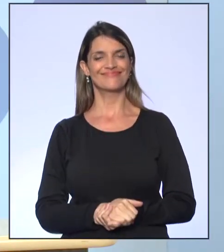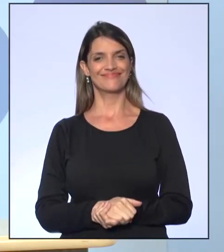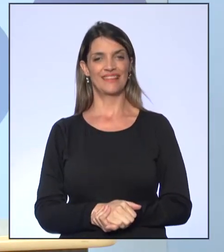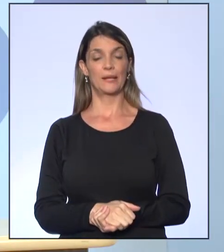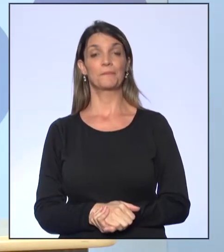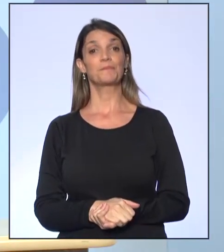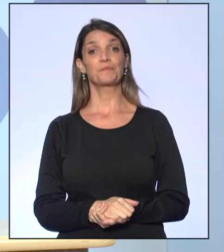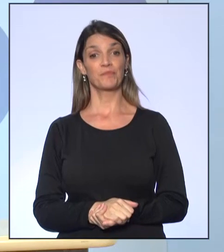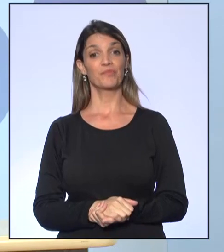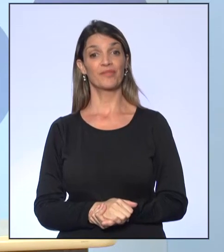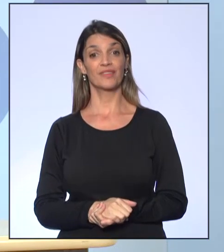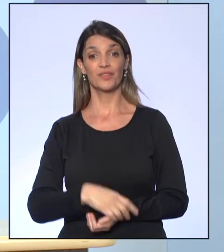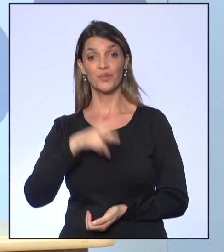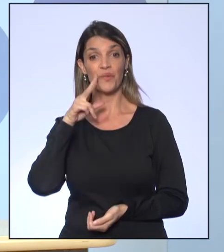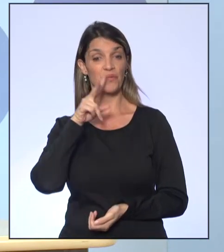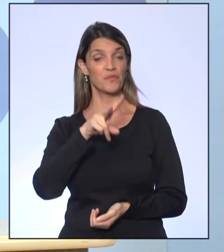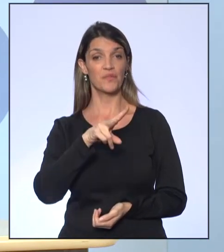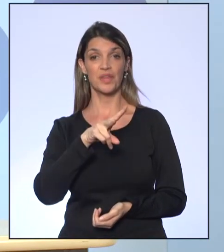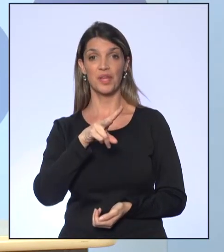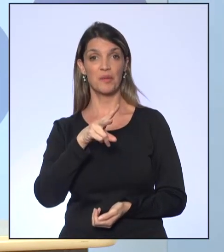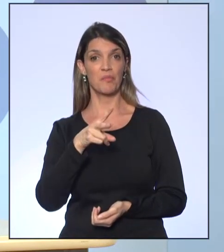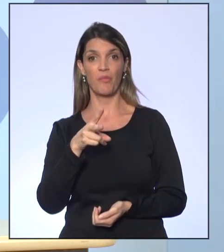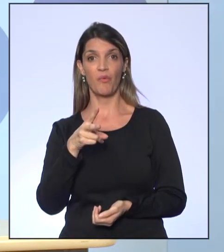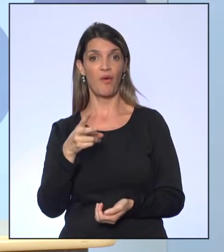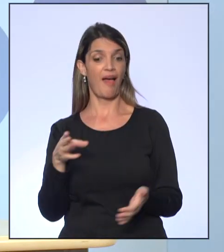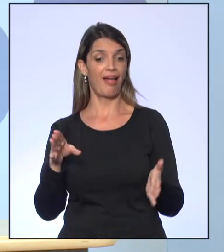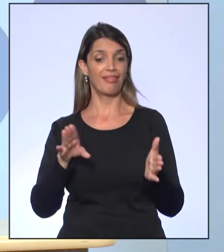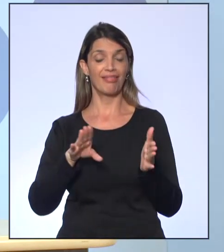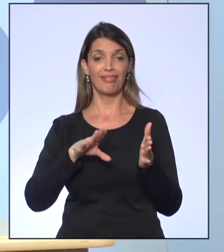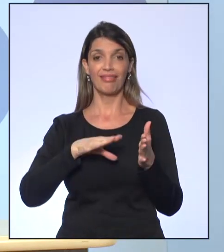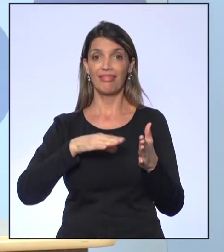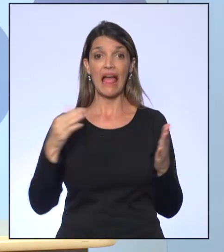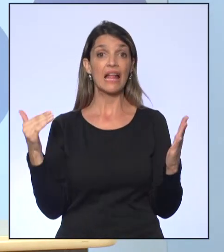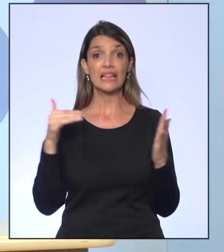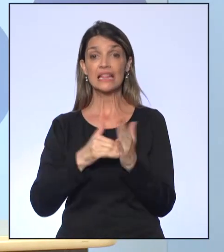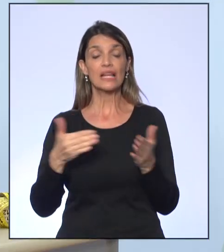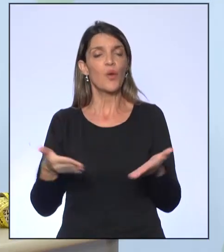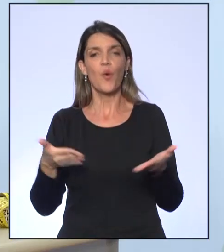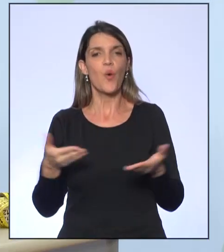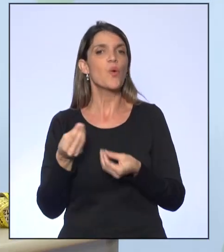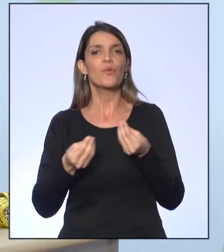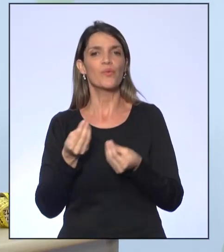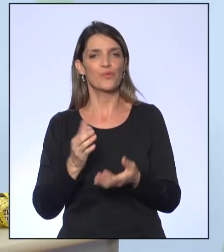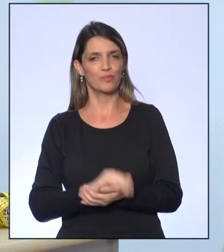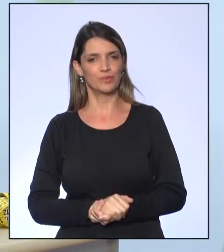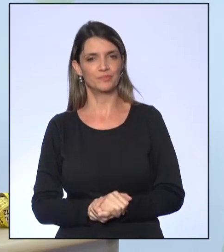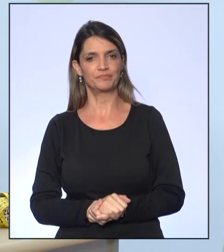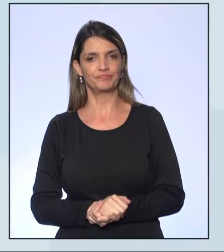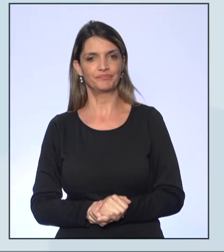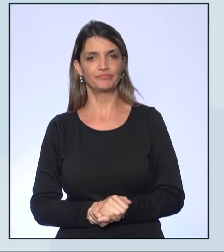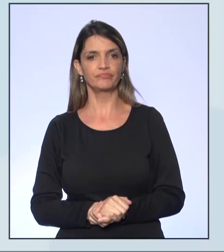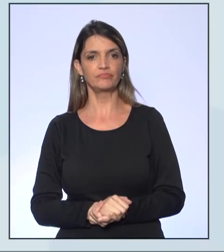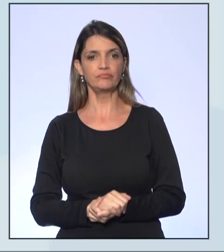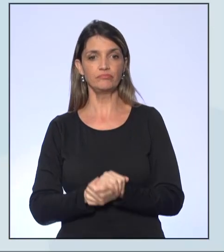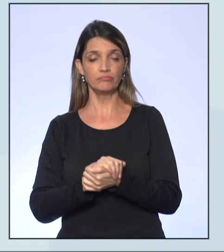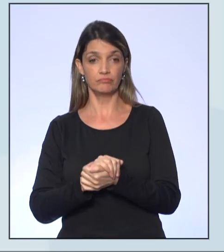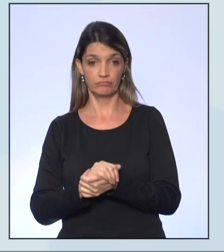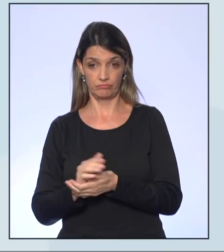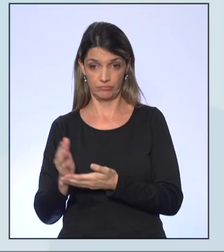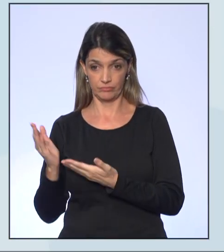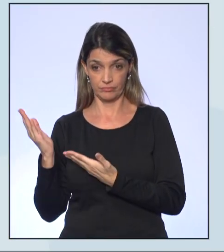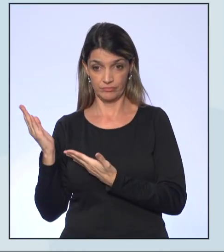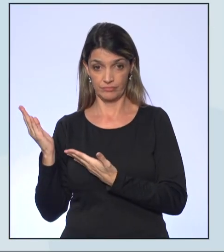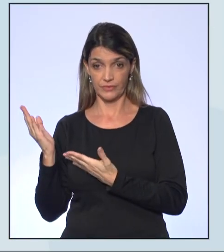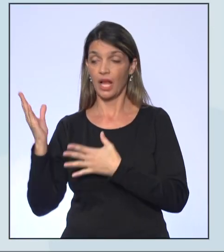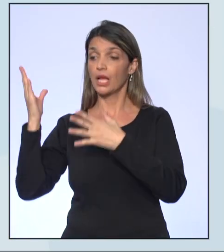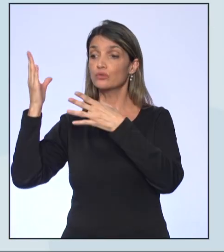nós vimos até agora? Para dar um fechamento aí, por favor, Jonas. Então, na tela de vocês, nós vamos ter um